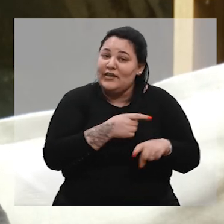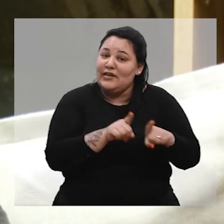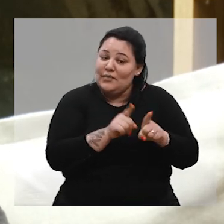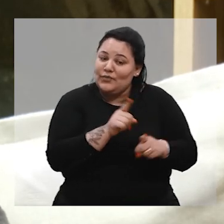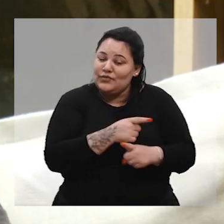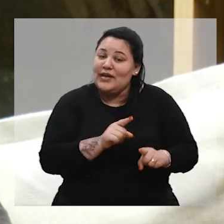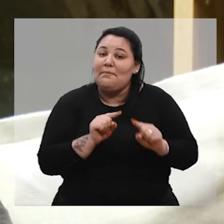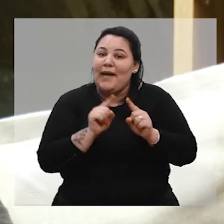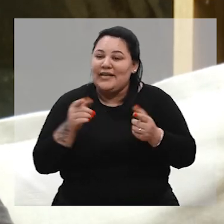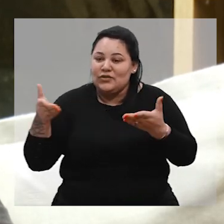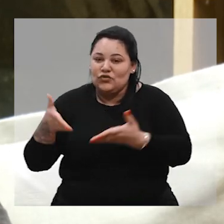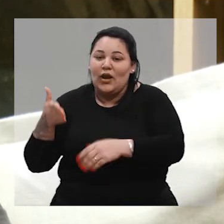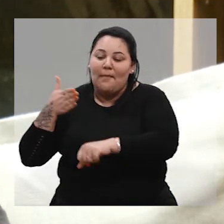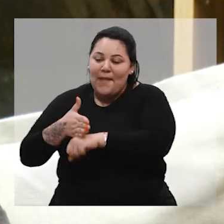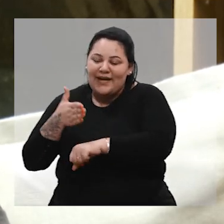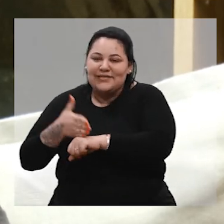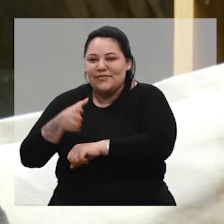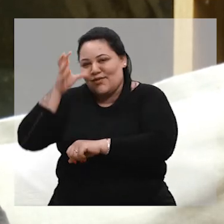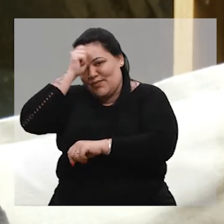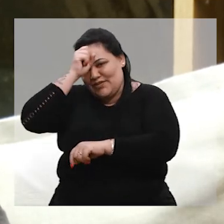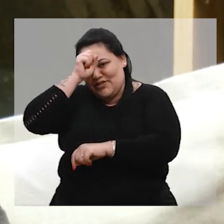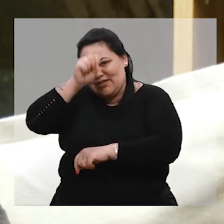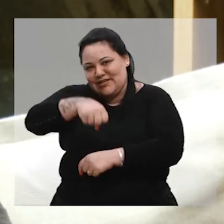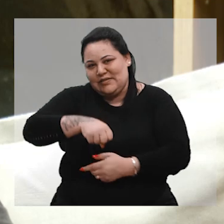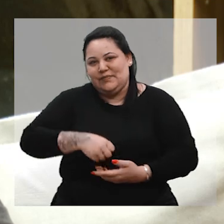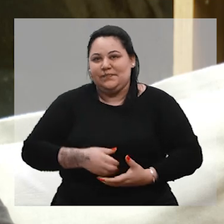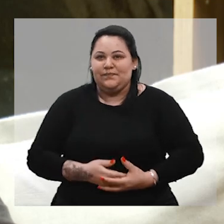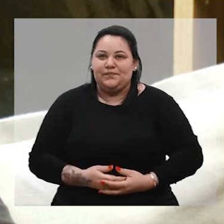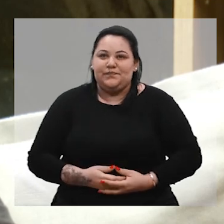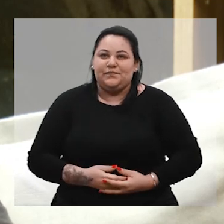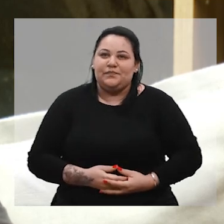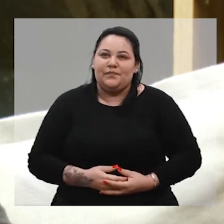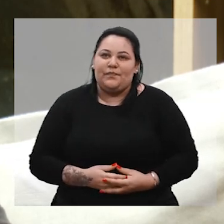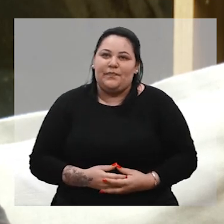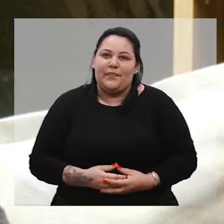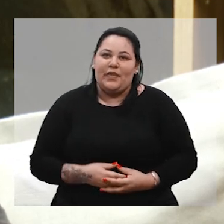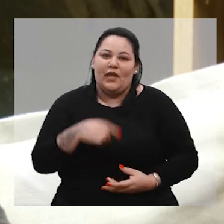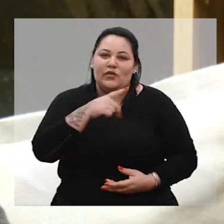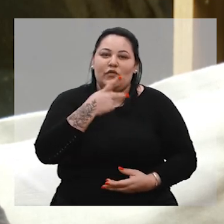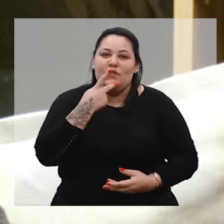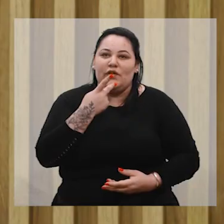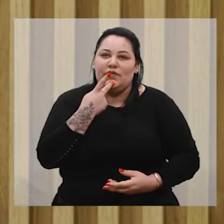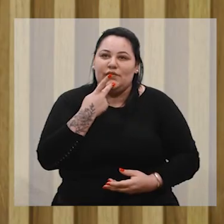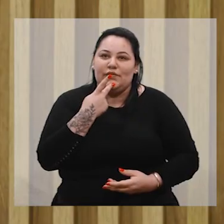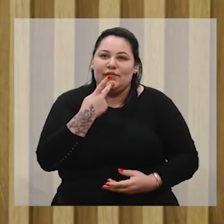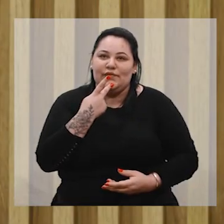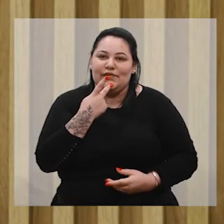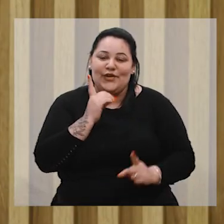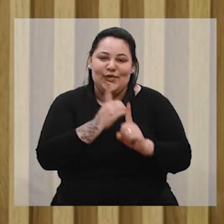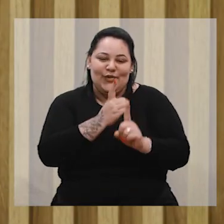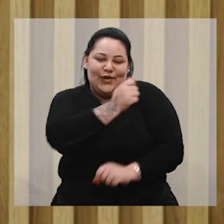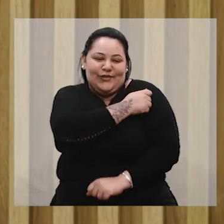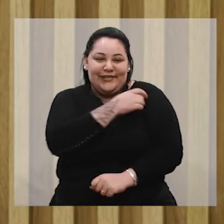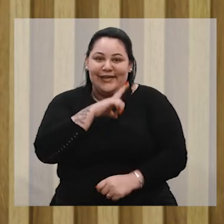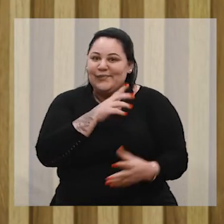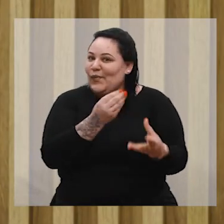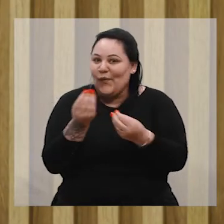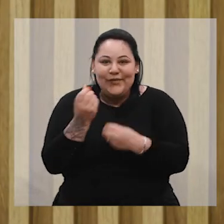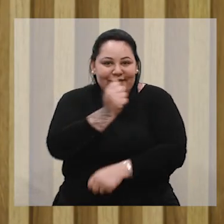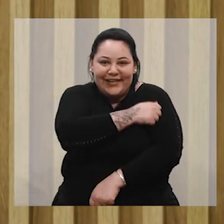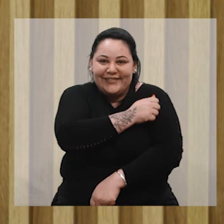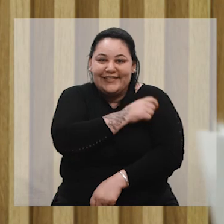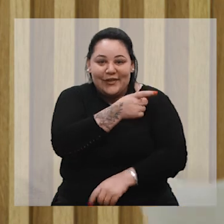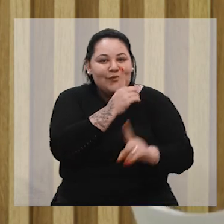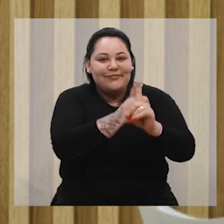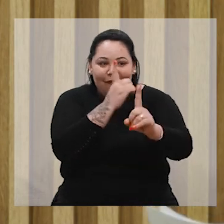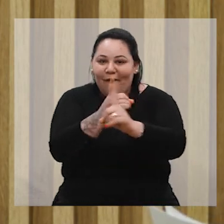profissão, mas ela faz parte, né, do aprendizado ali no início da alfabetização. Andy, tu falou que então tu encontrou um aluno,